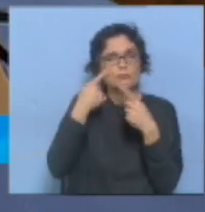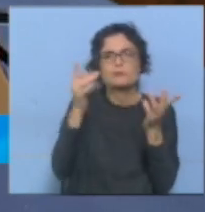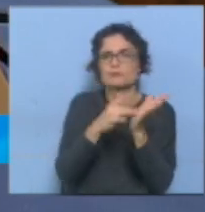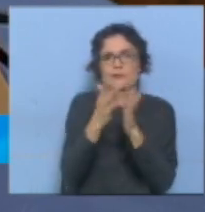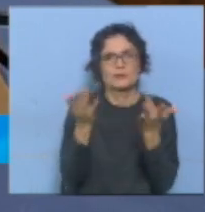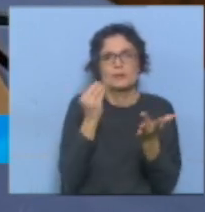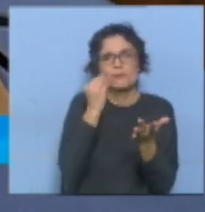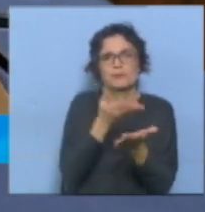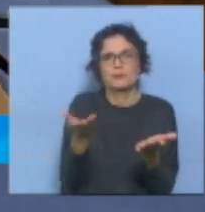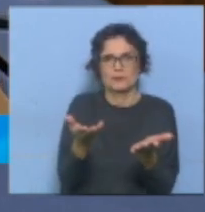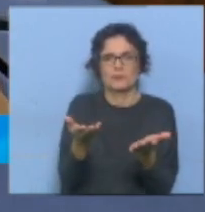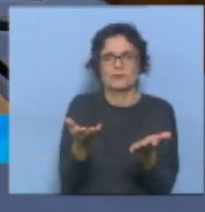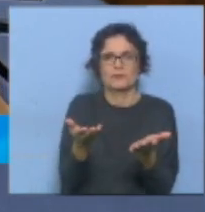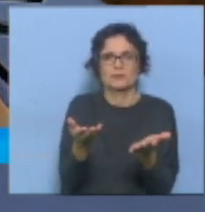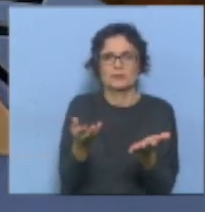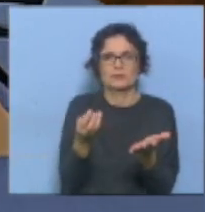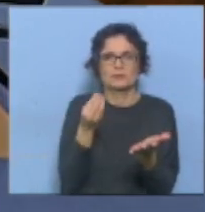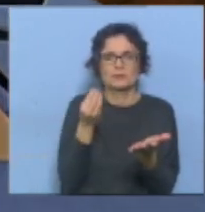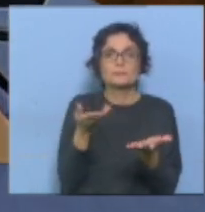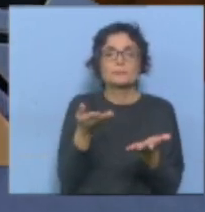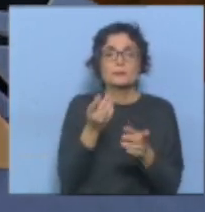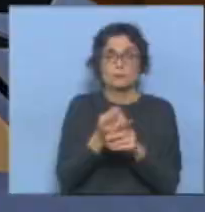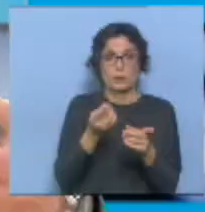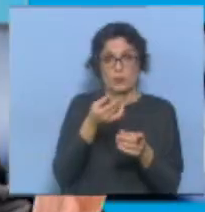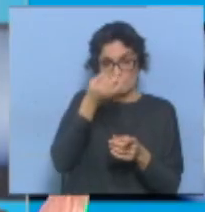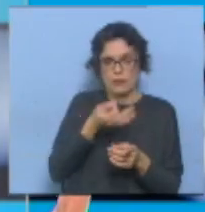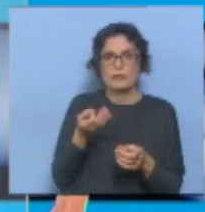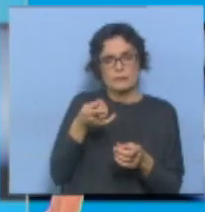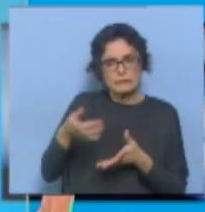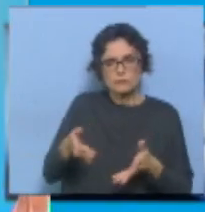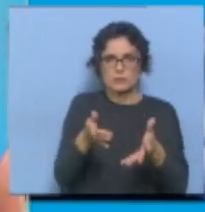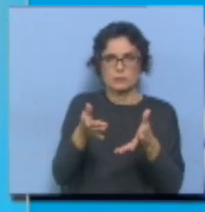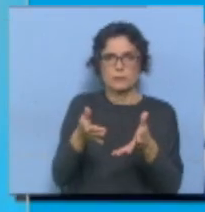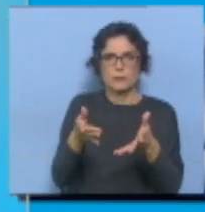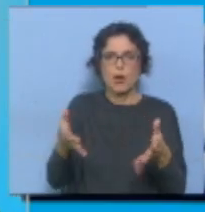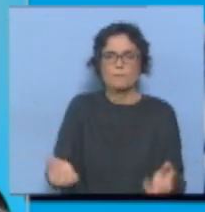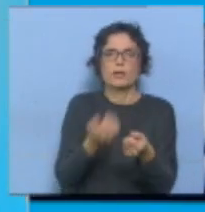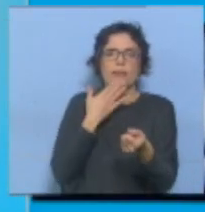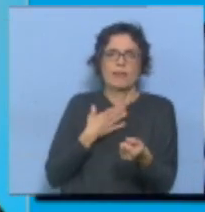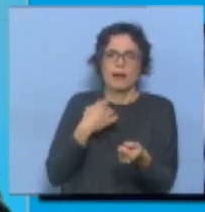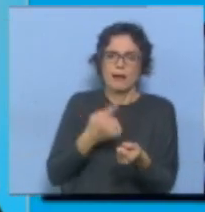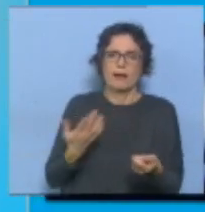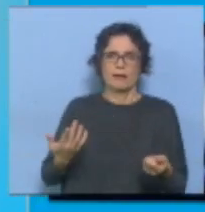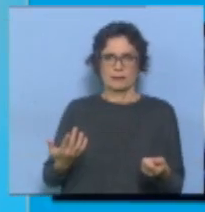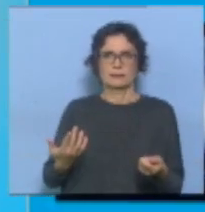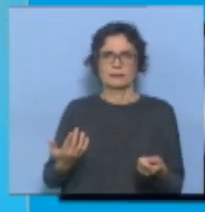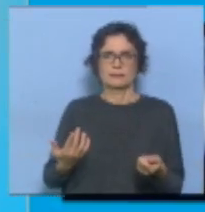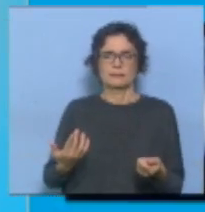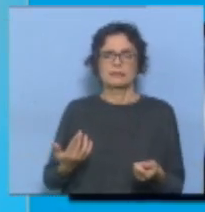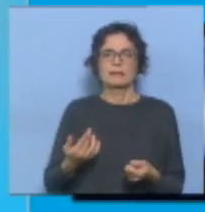acreditamos piamente que esse é, digamos assim, o caminho da nossa salvação. Eu terminava dizendo